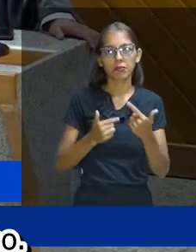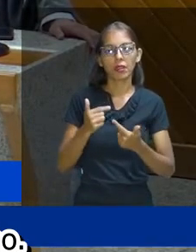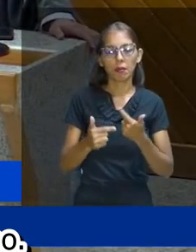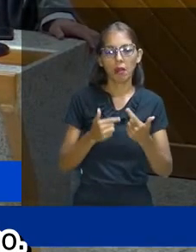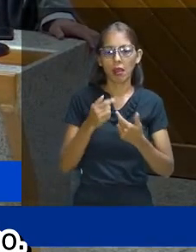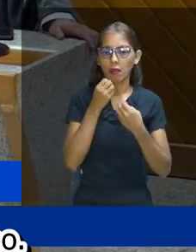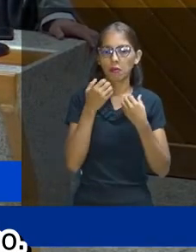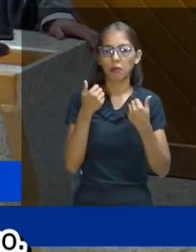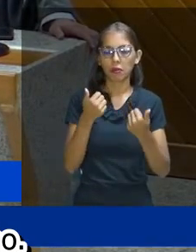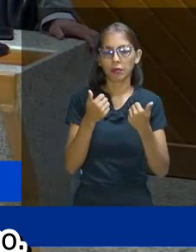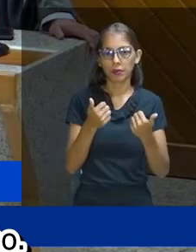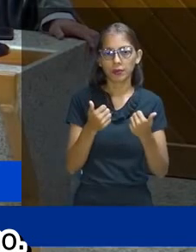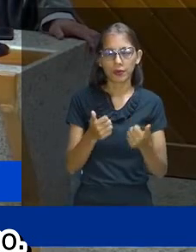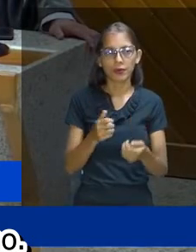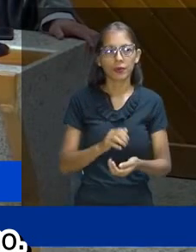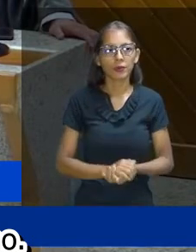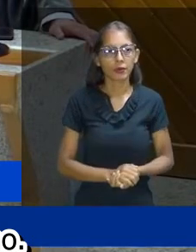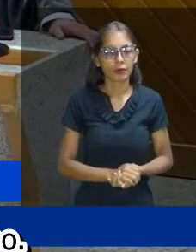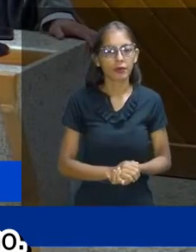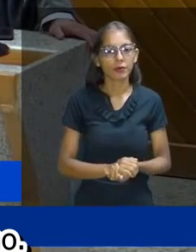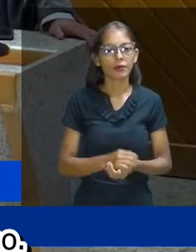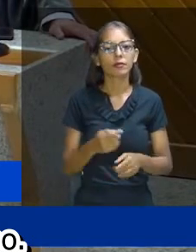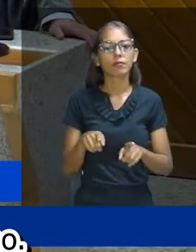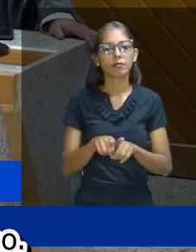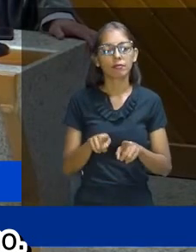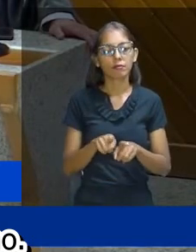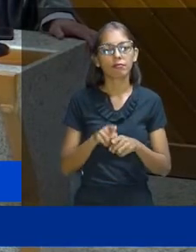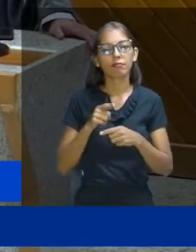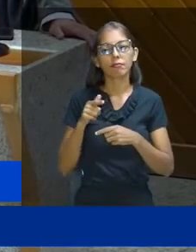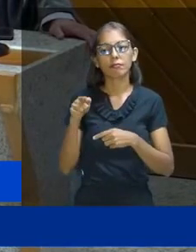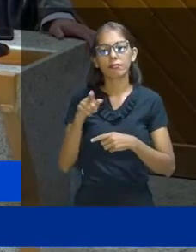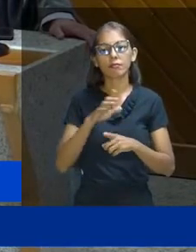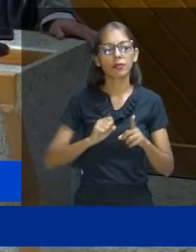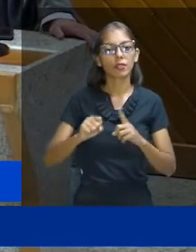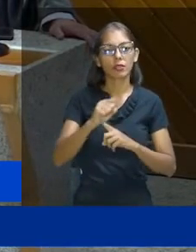possamos entregar à sociedade o nosso melhor trabalho.